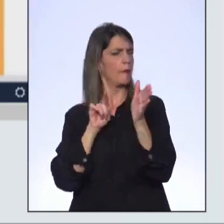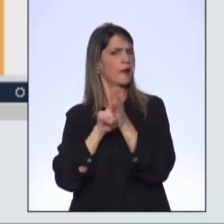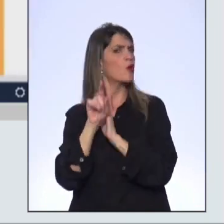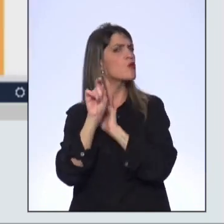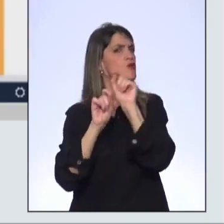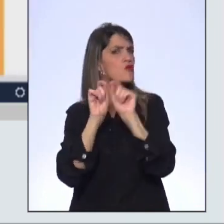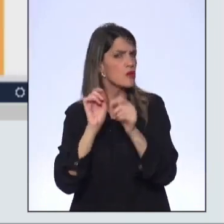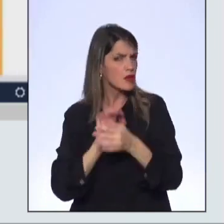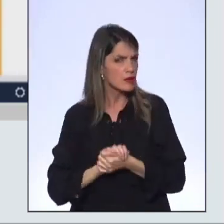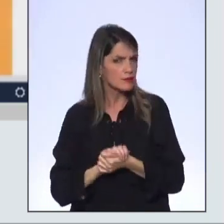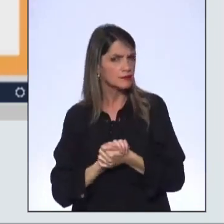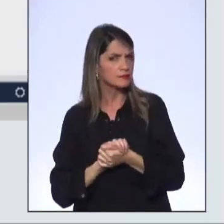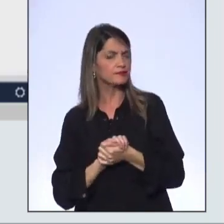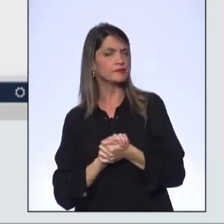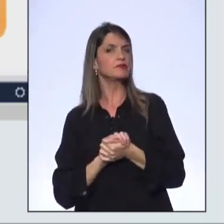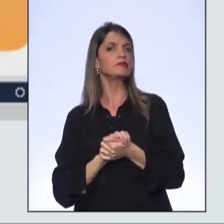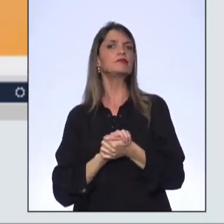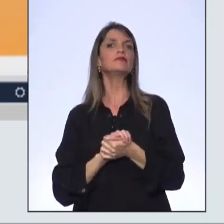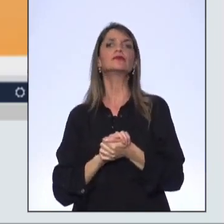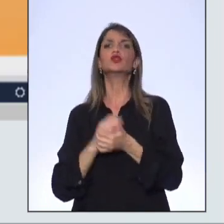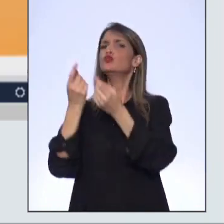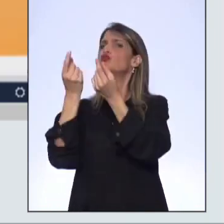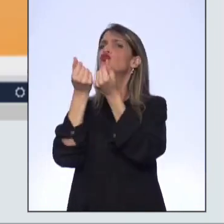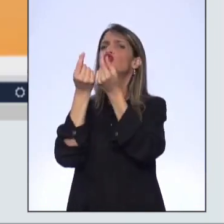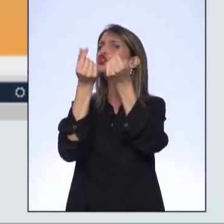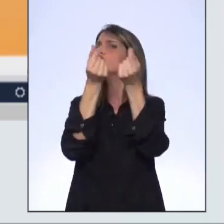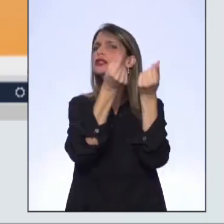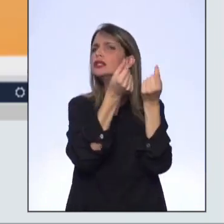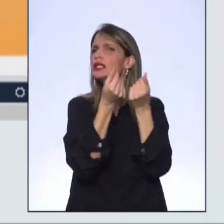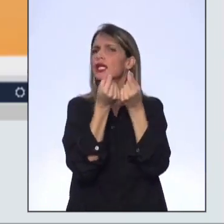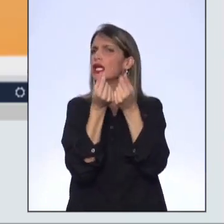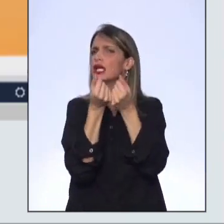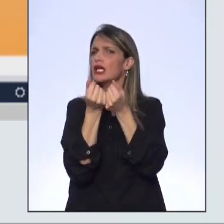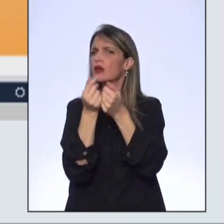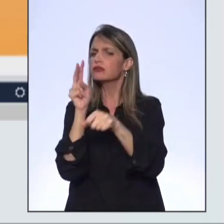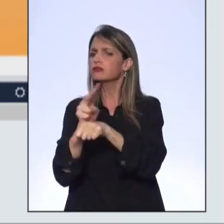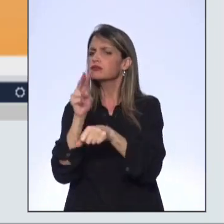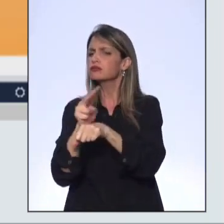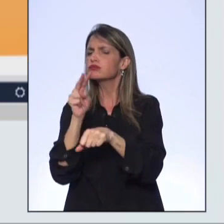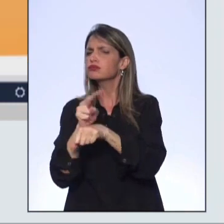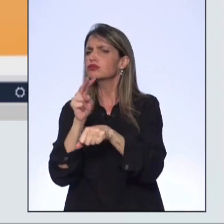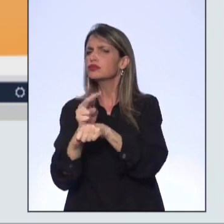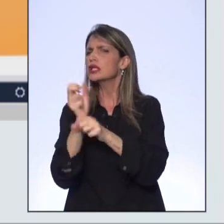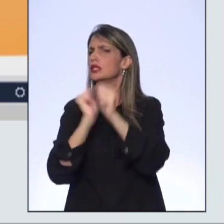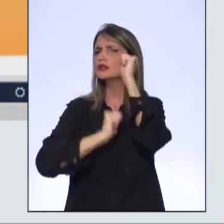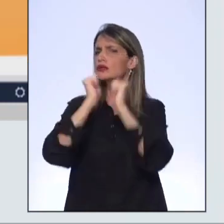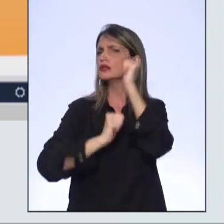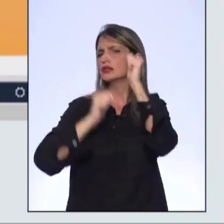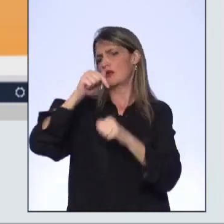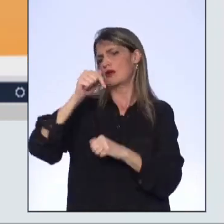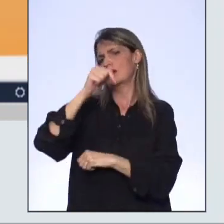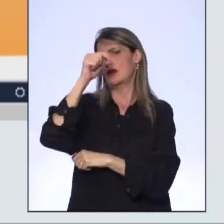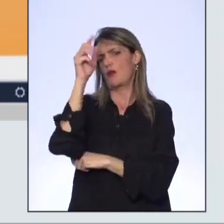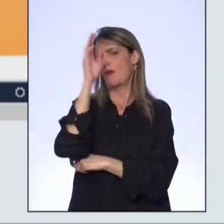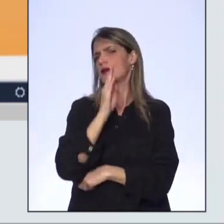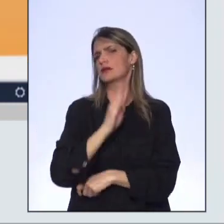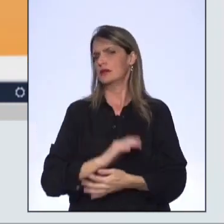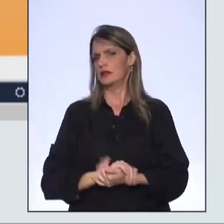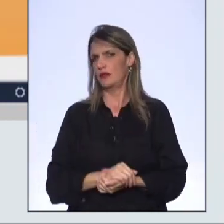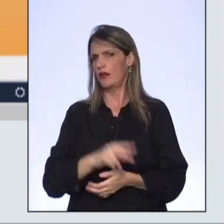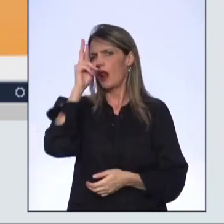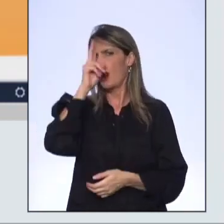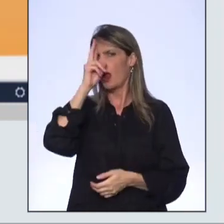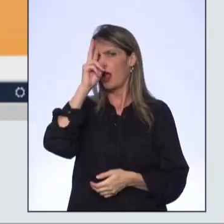para fazer. De onde veio o dinheiro para sustentar os momentos iniciais da industrialização brasileira? Está lembrado